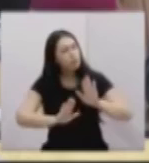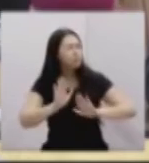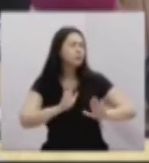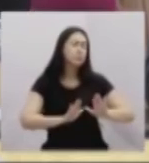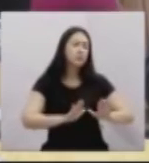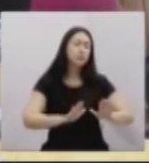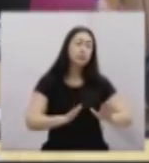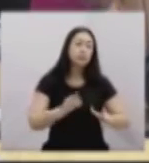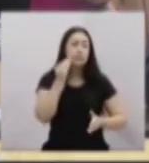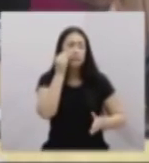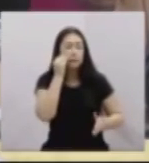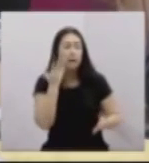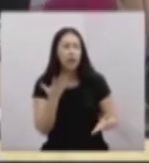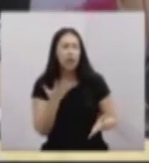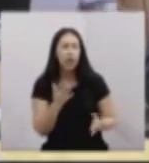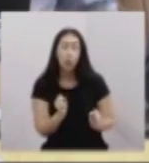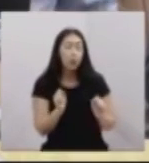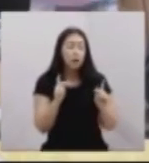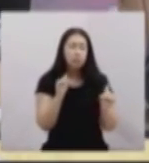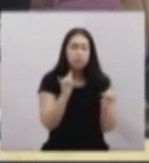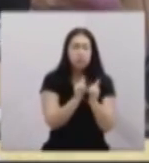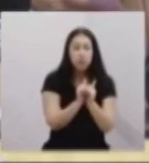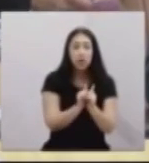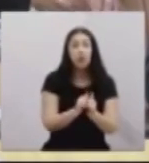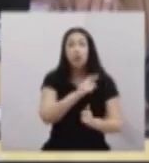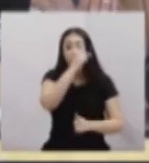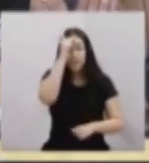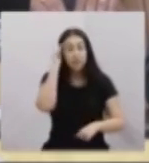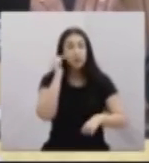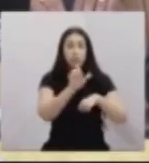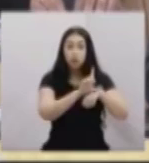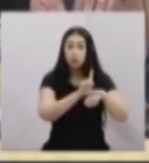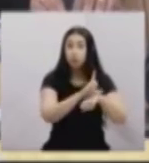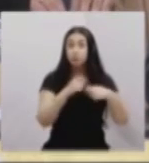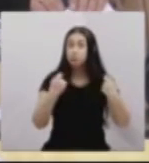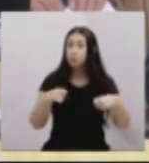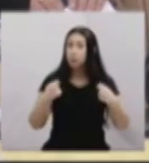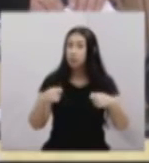para poder anistiar? Os nossos lojistas precisam